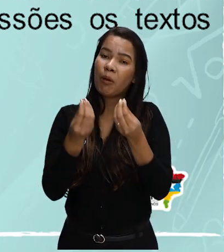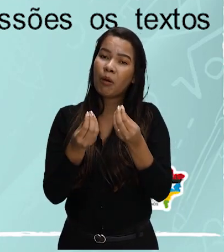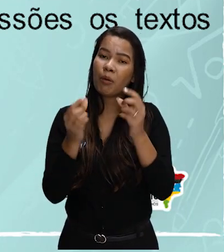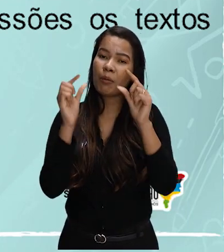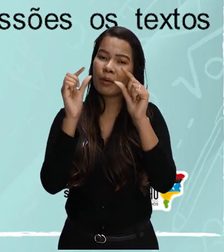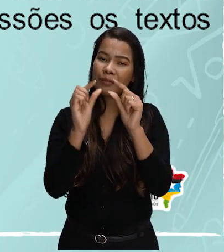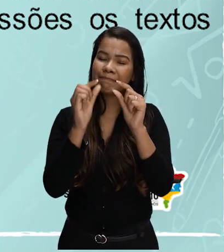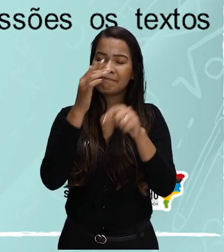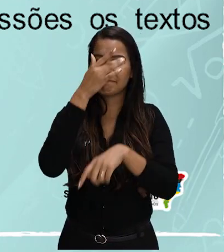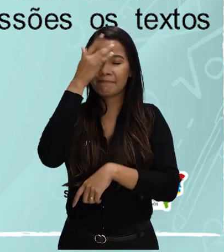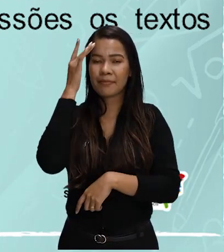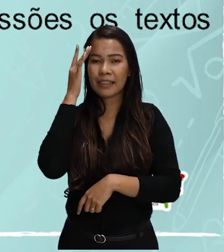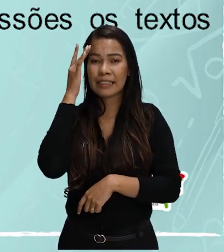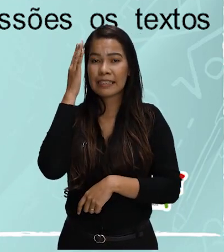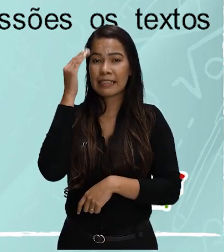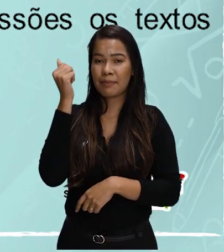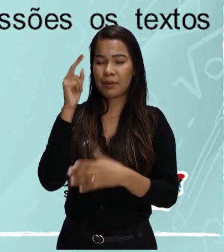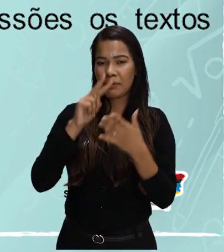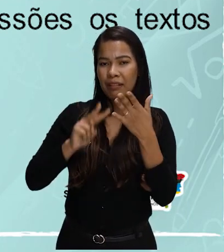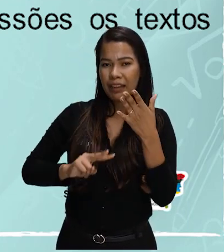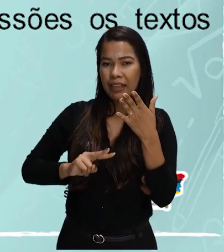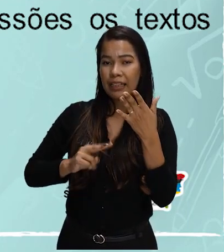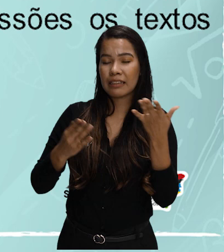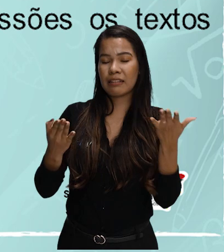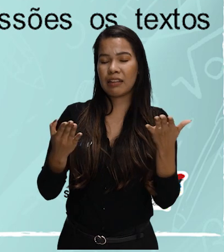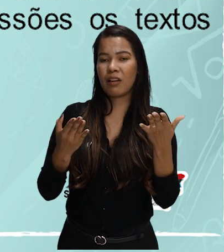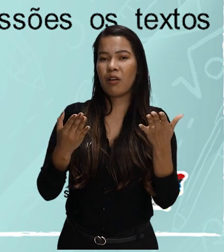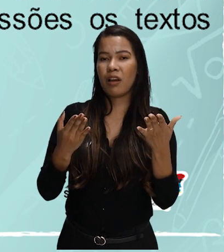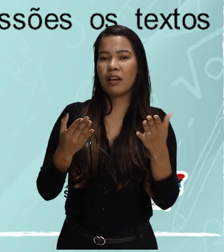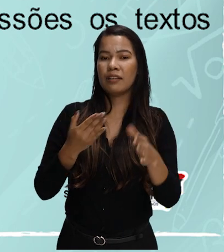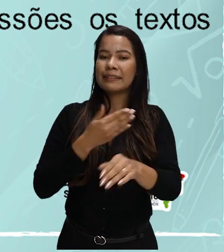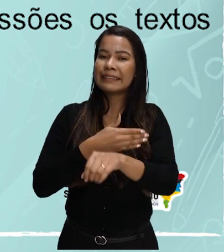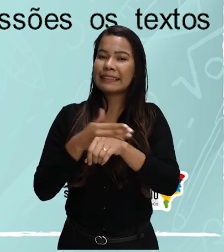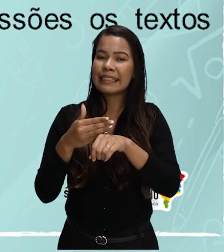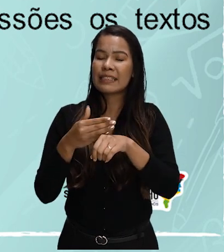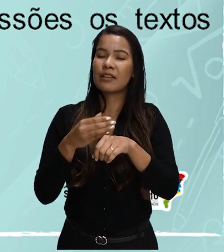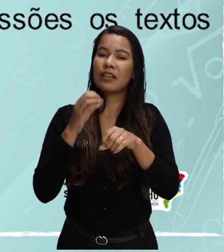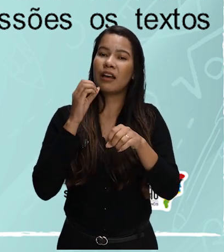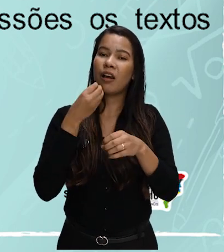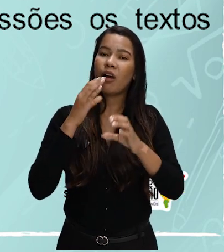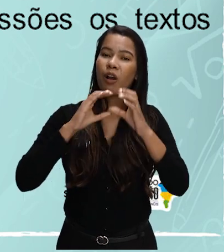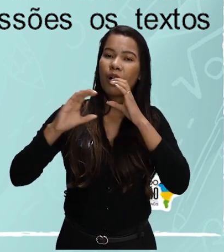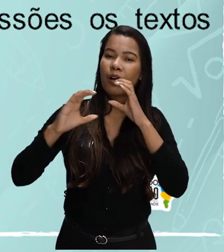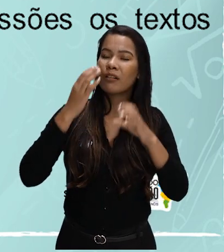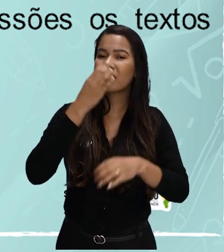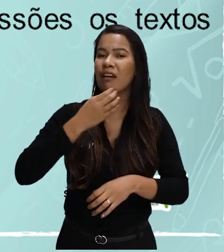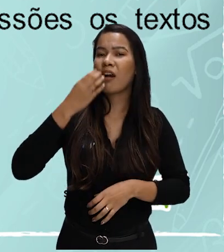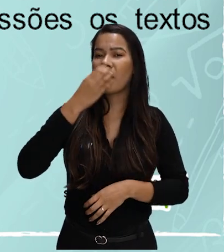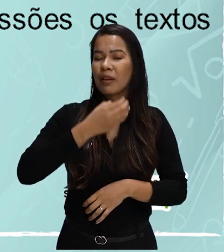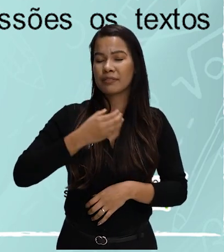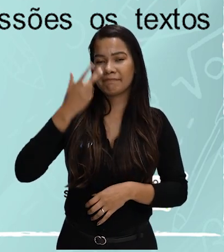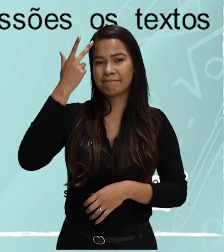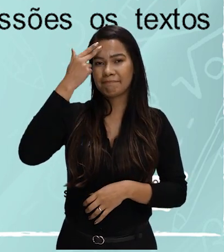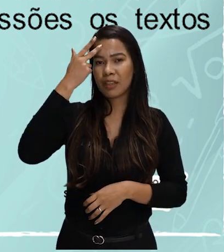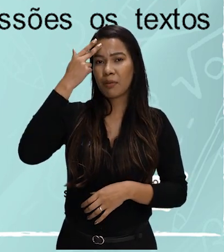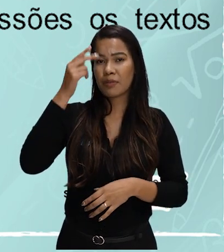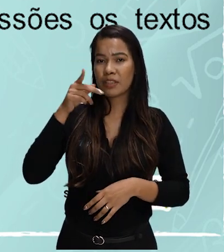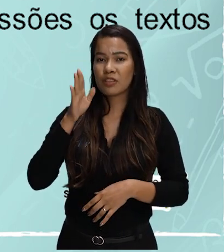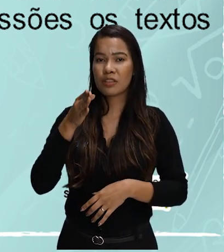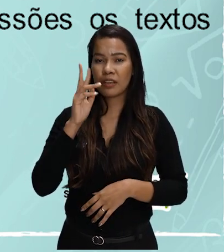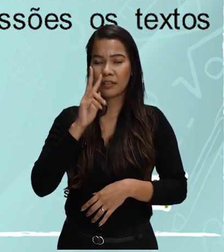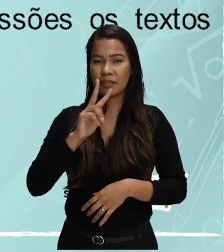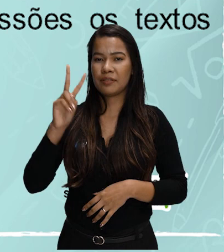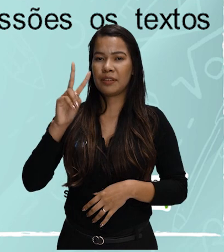tradição oral era muito comum. Vocês já viram em filmes medievais? O rei e a rainha ficam